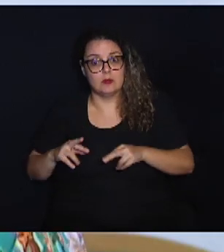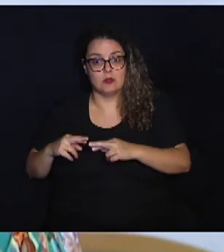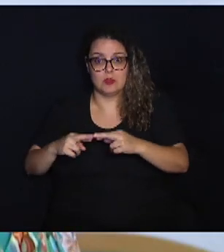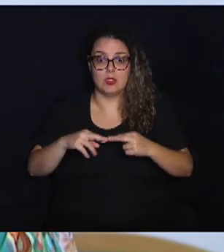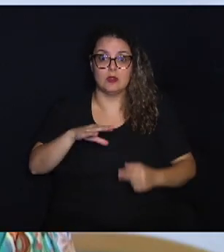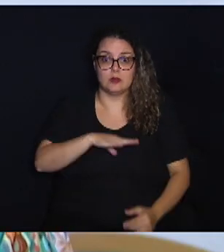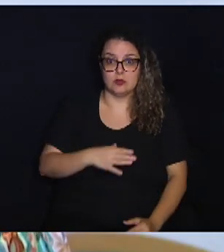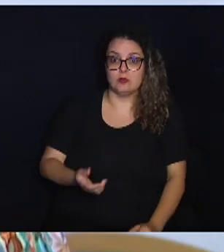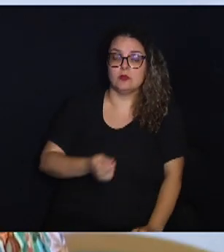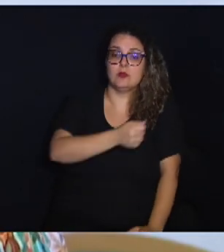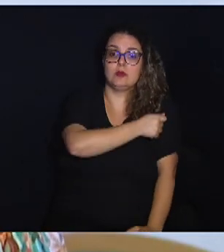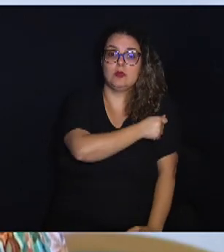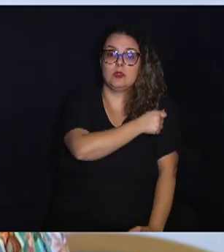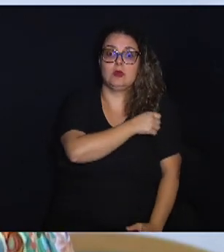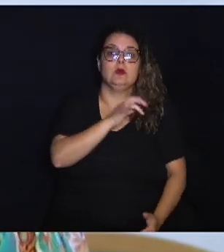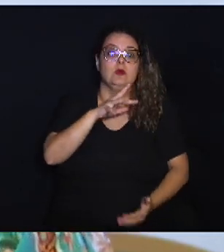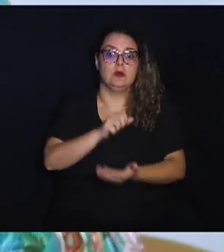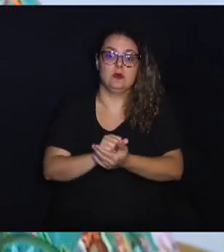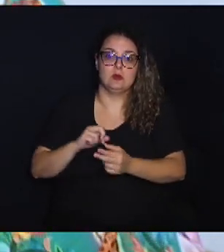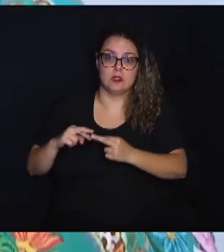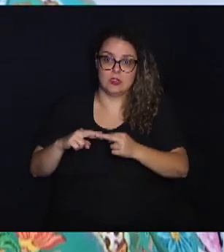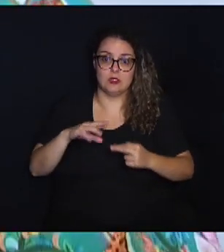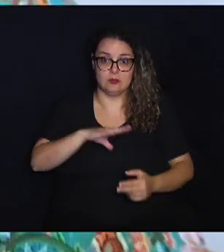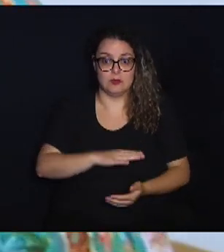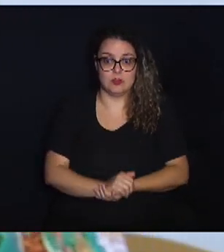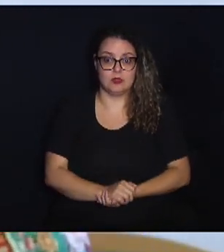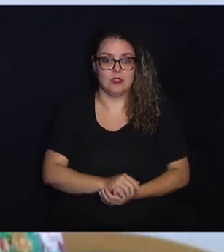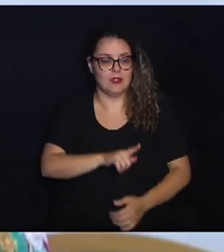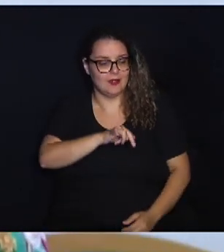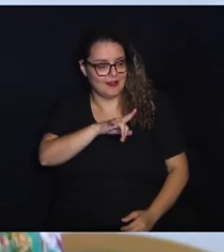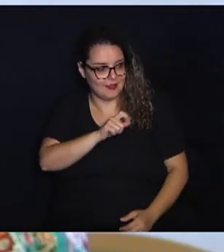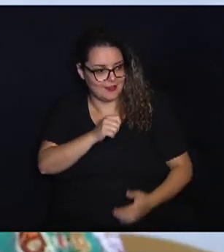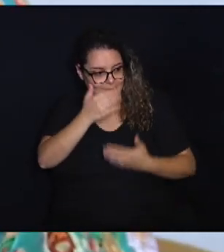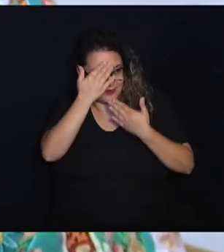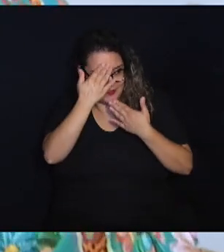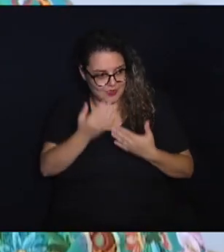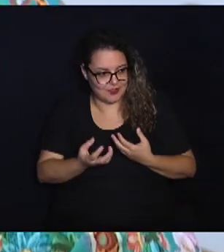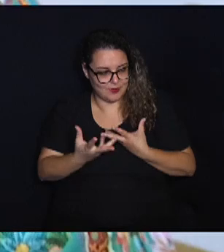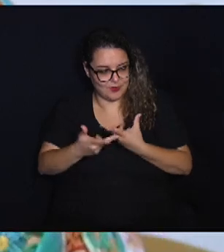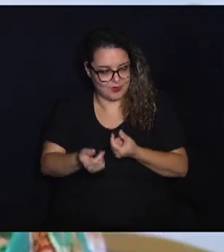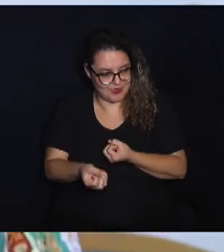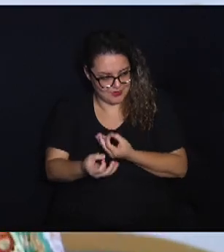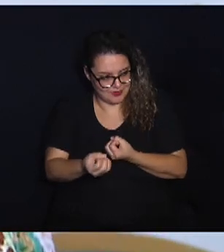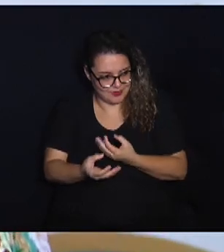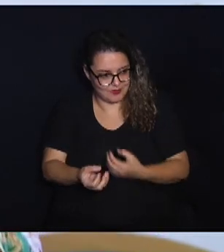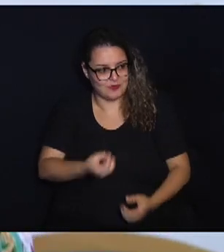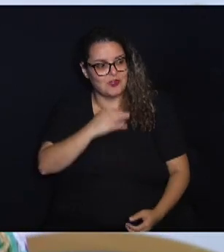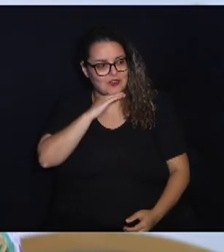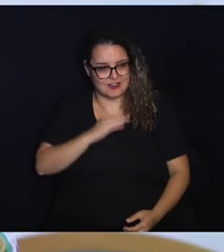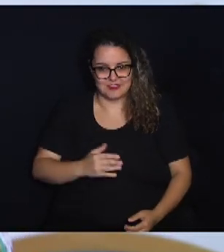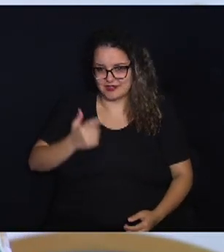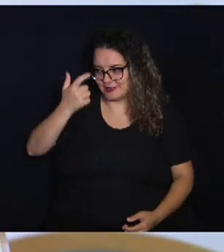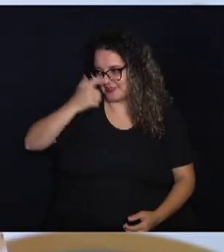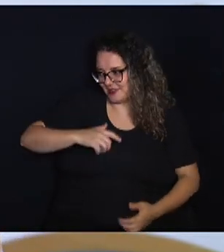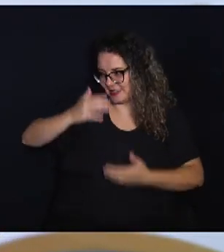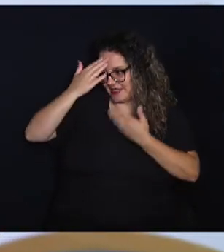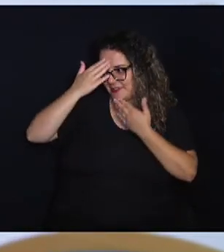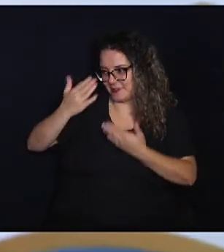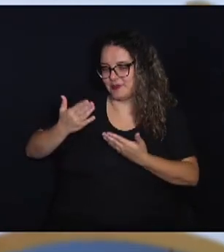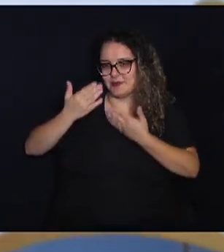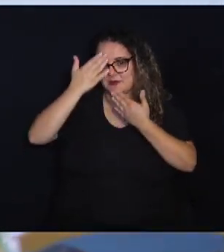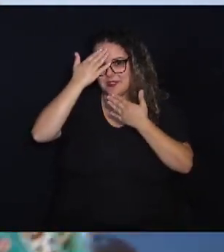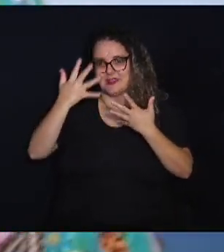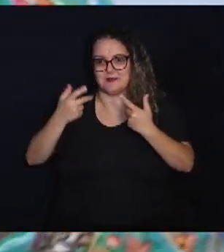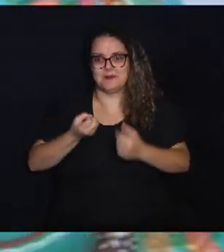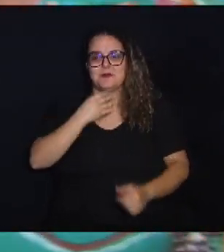municipal, para os alunos matriculados na rede municipal. Leila, muito obrigado por todas essas informações e uma boa tarde. Muito obrigada a todos.